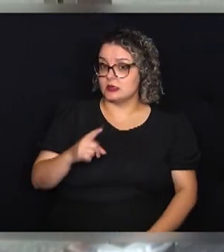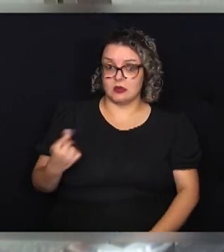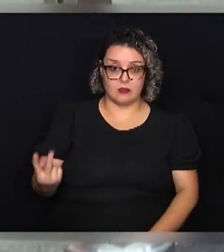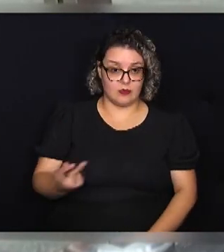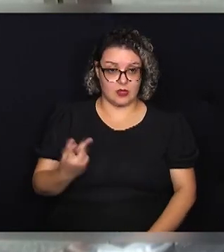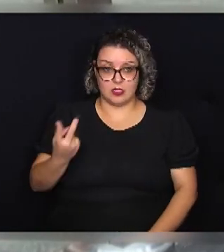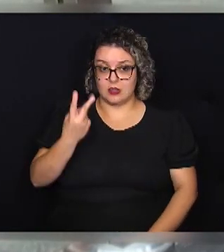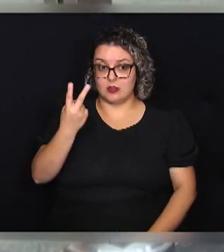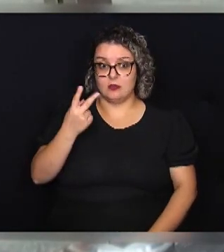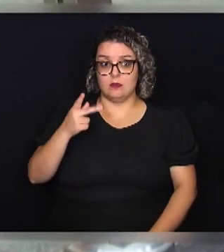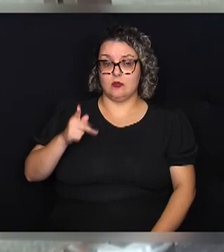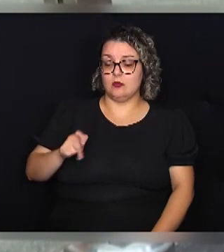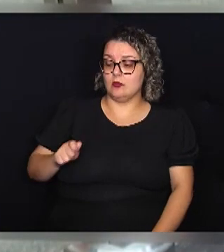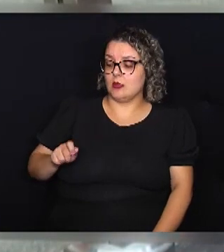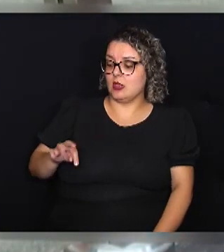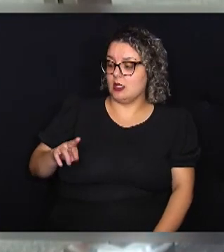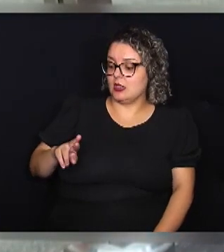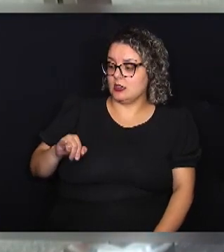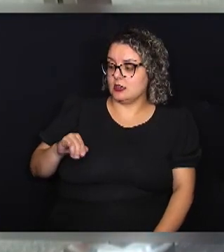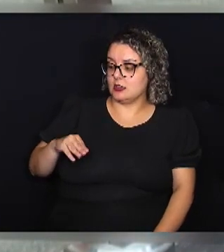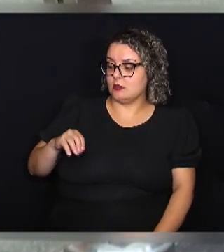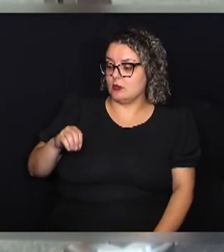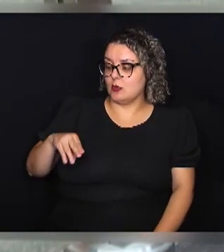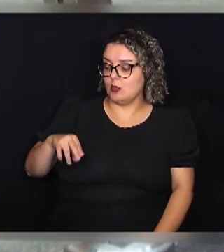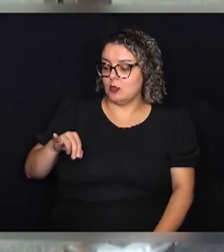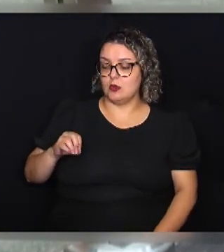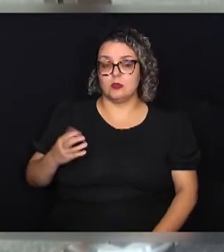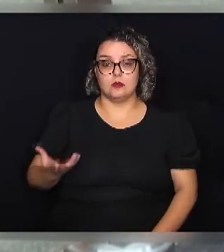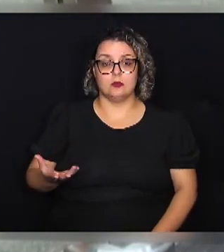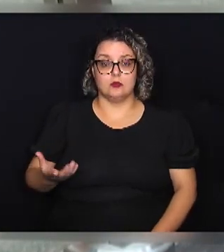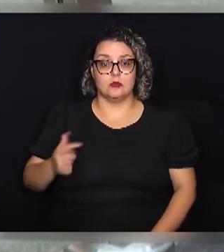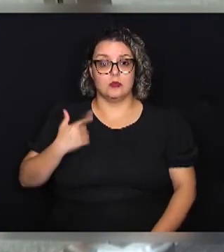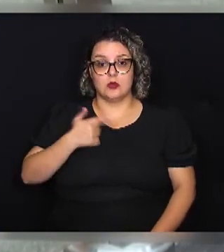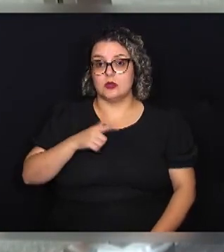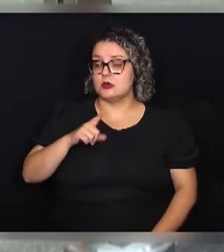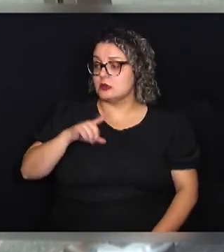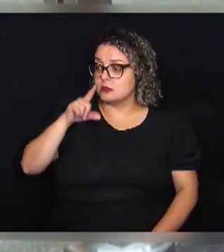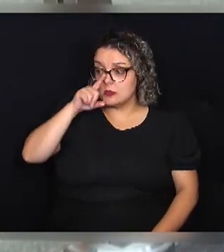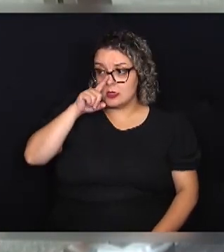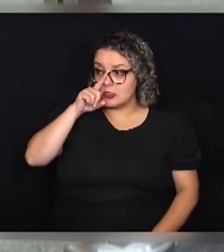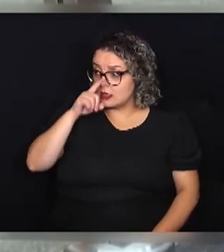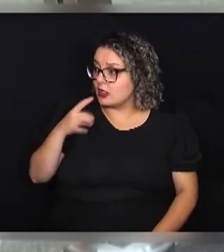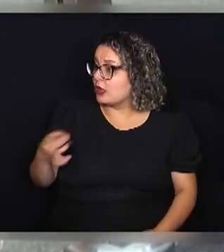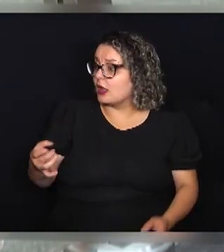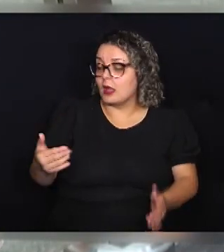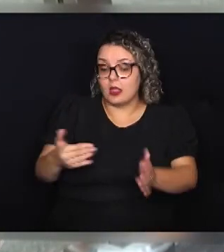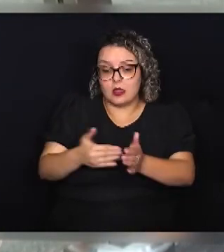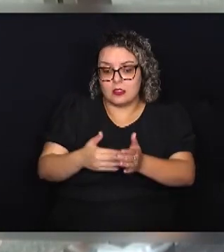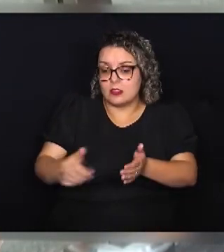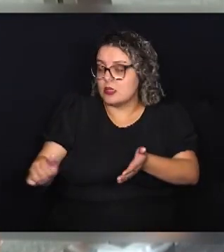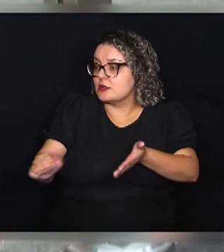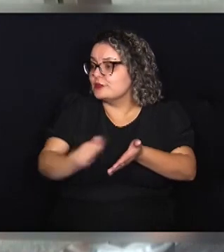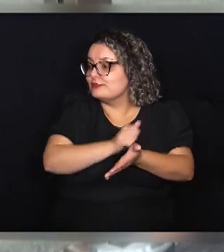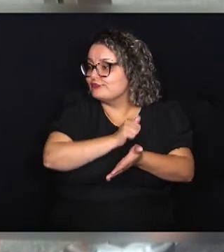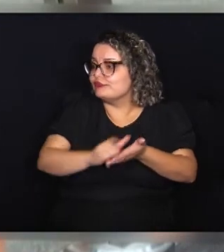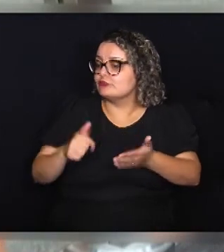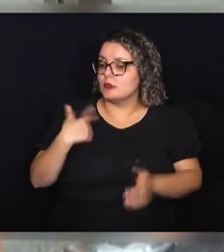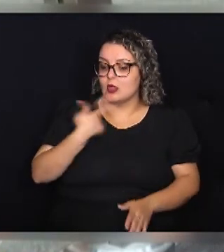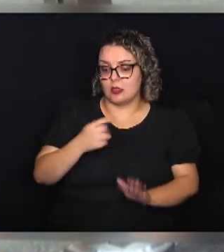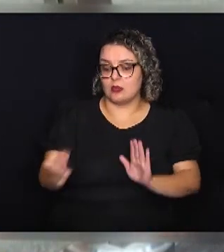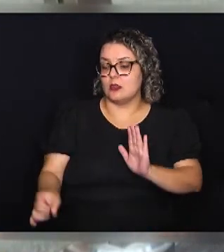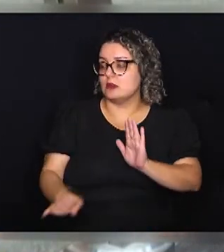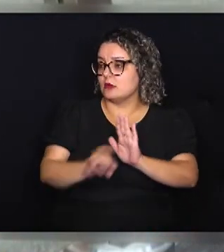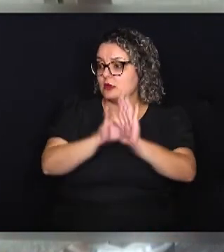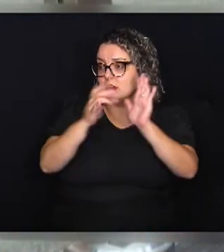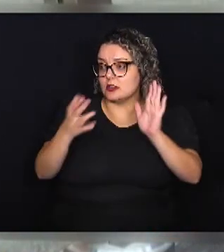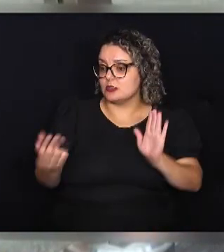esse patrimônio, a gente está correndo um risco, inclusive, de apagar com a nossa identidade, né? De